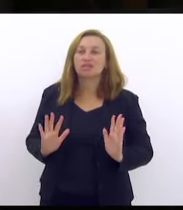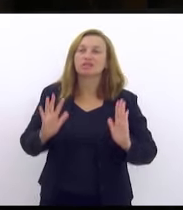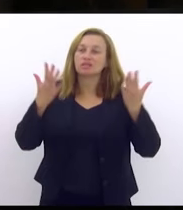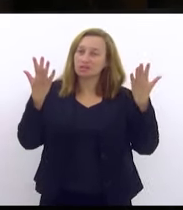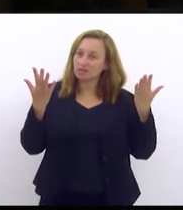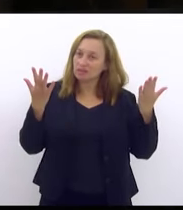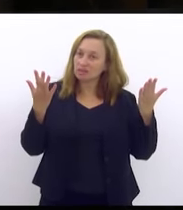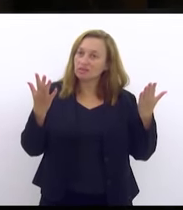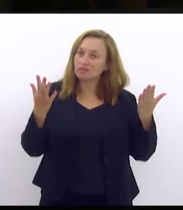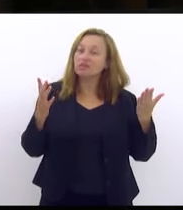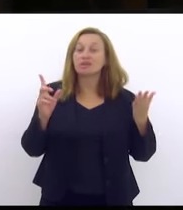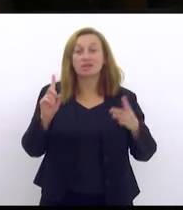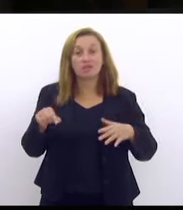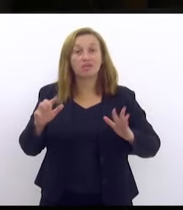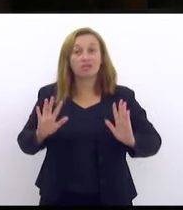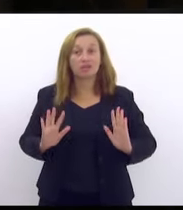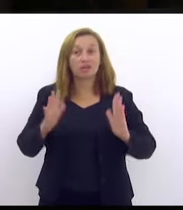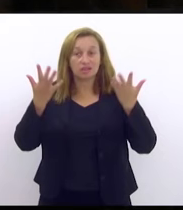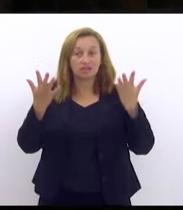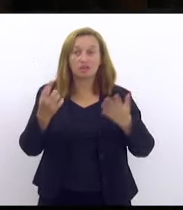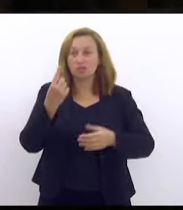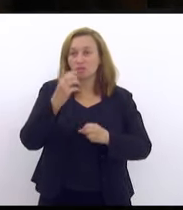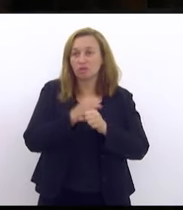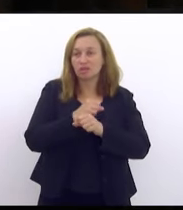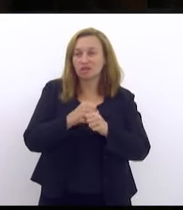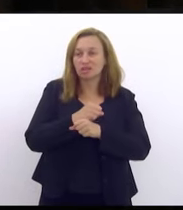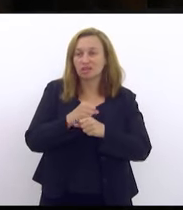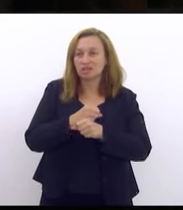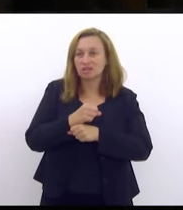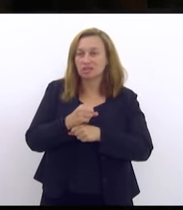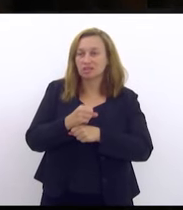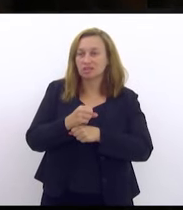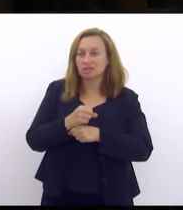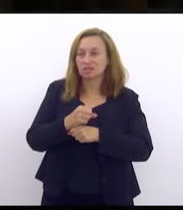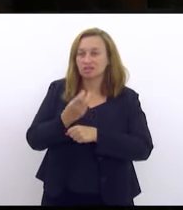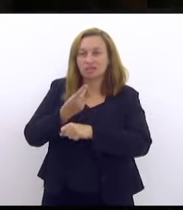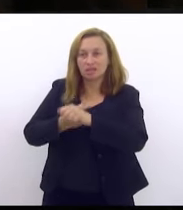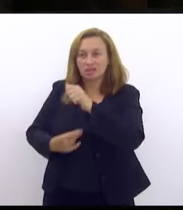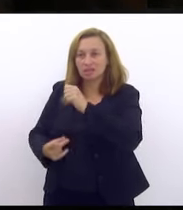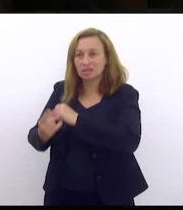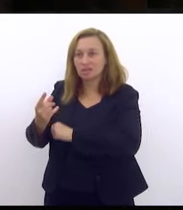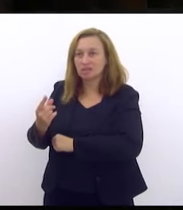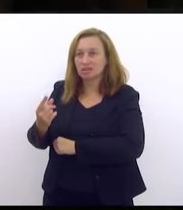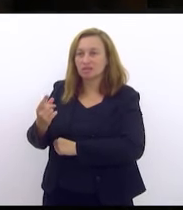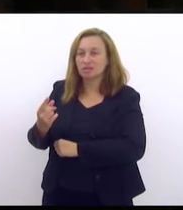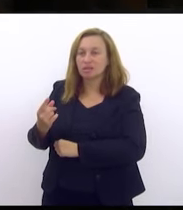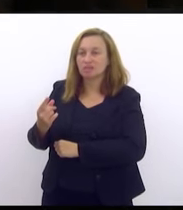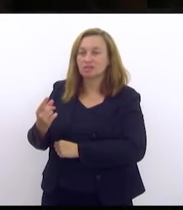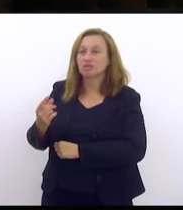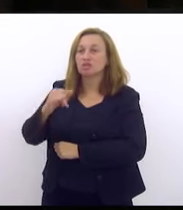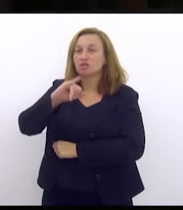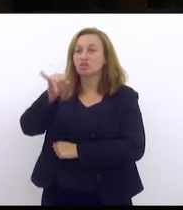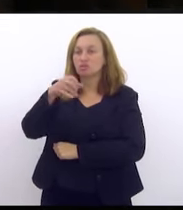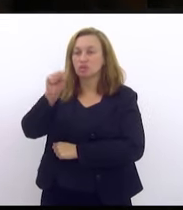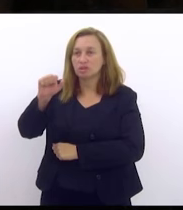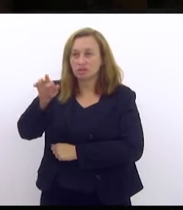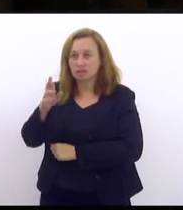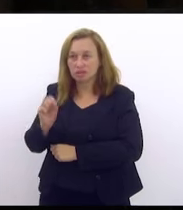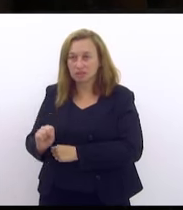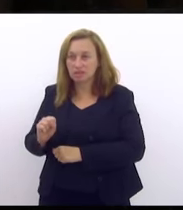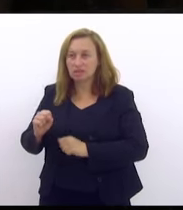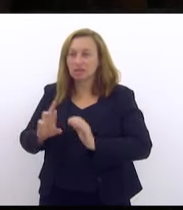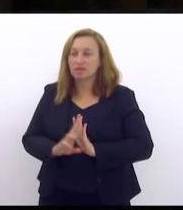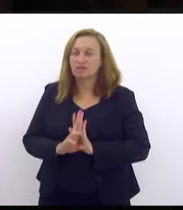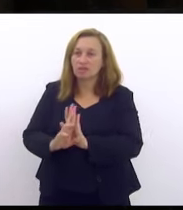sim é uma comemoração, um ano de eternidade do Monsenhor Jonas Habib, eu faço aqui uma referência a ele e a todos